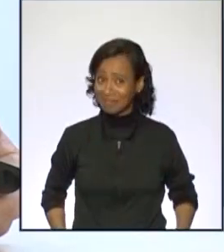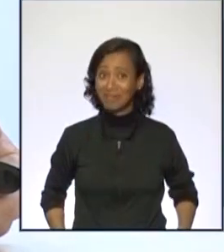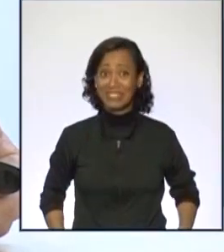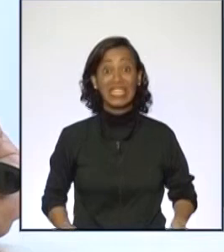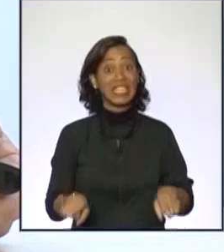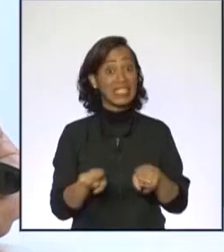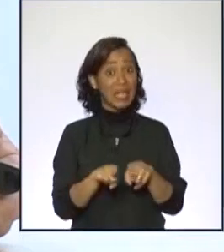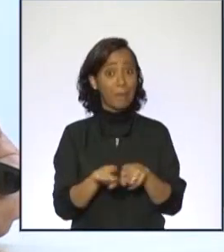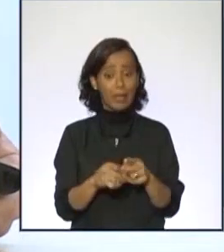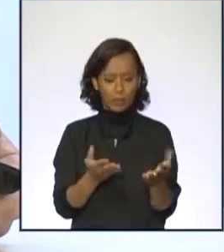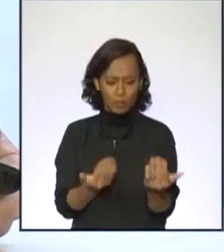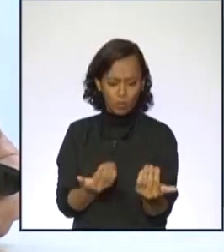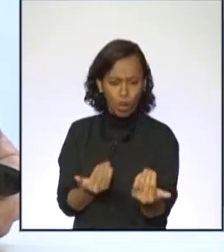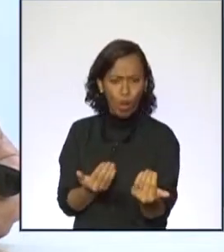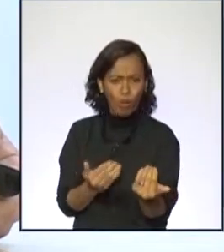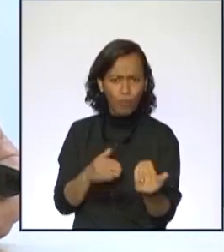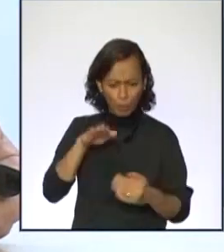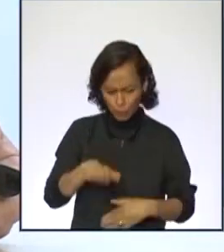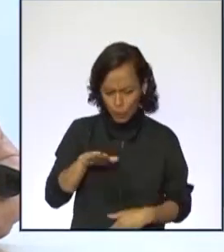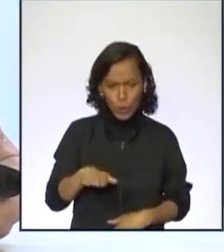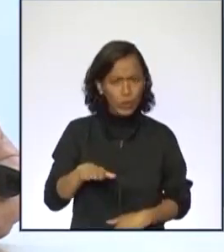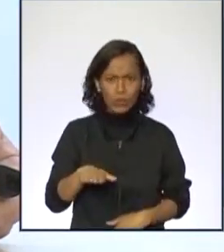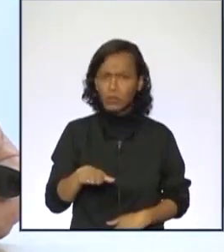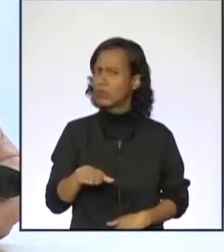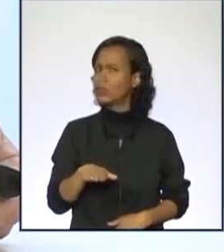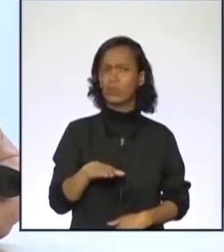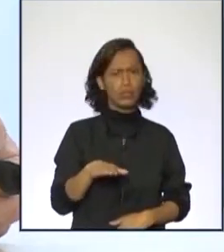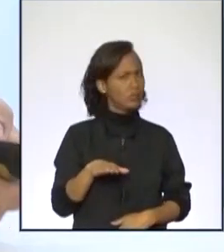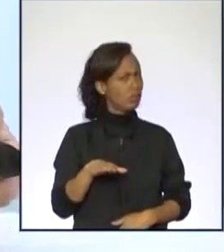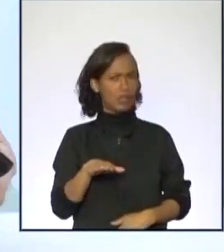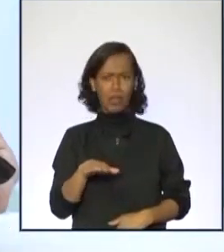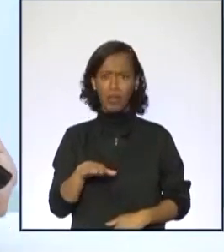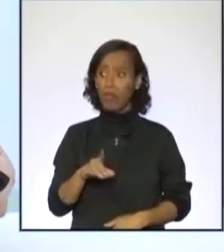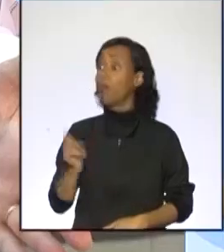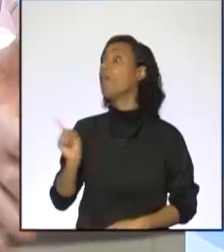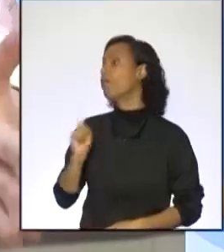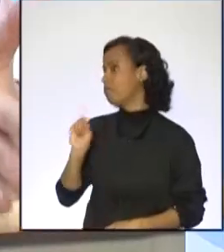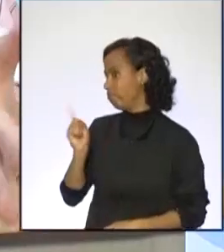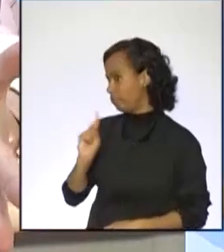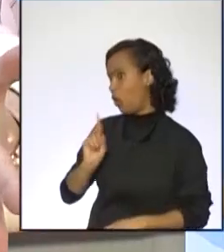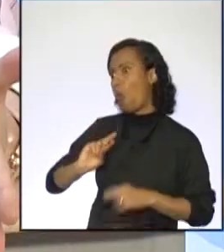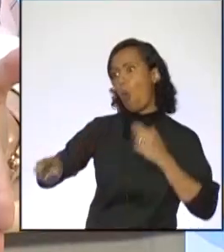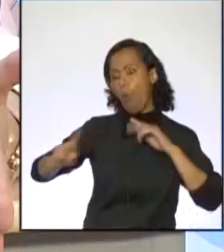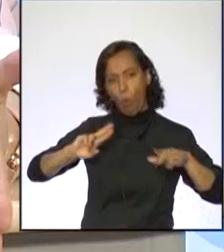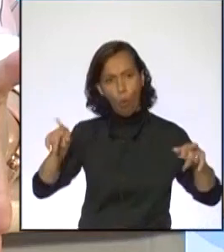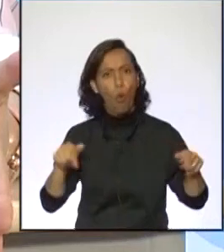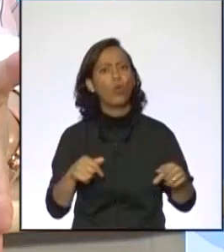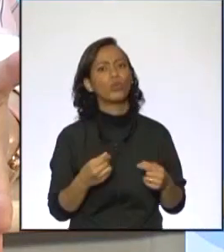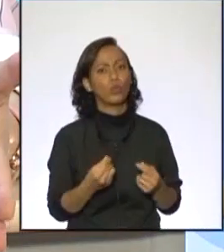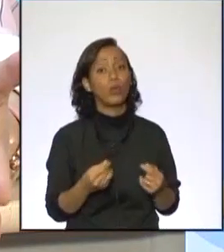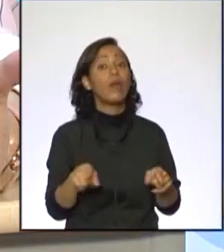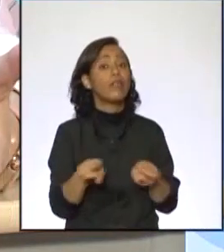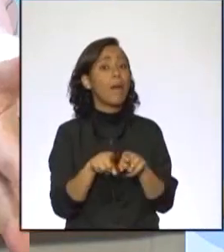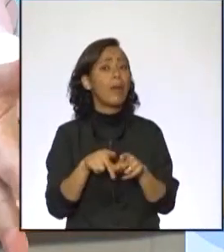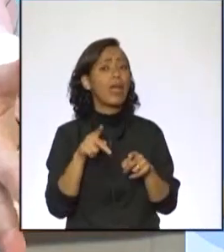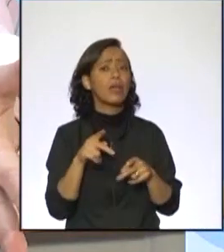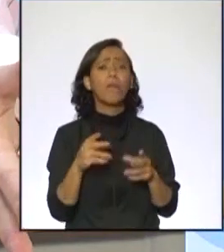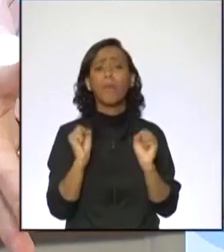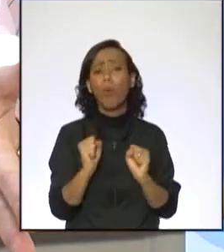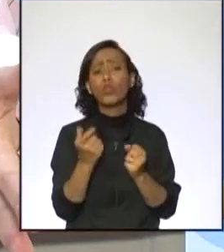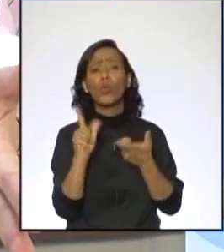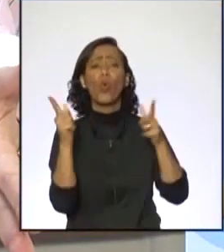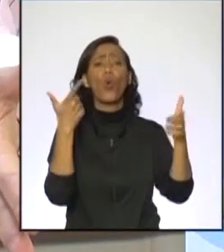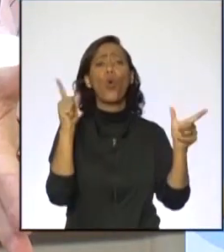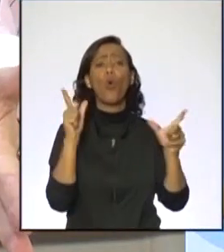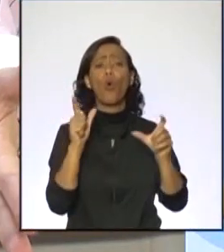só o jovenzinho que Não, depende. não. Aí, A gente está falando aí de qualquer público que estaria ainda em